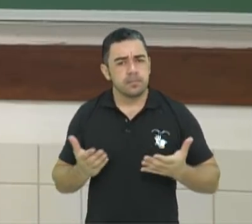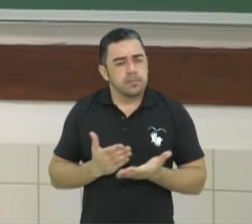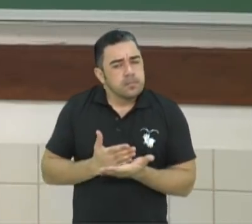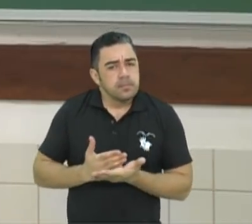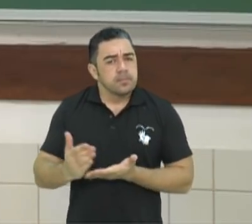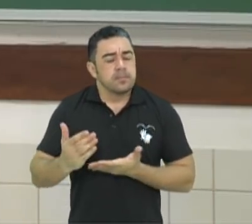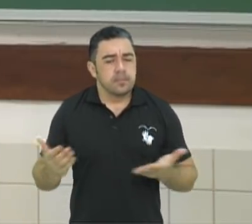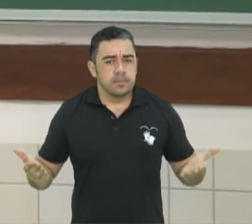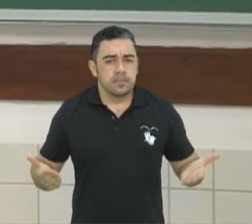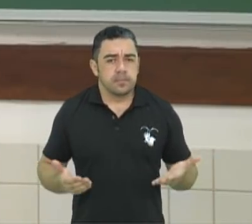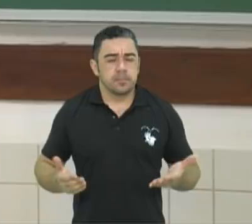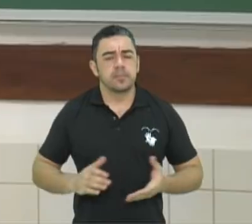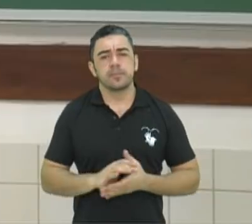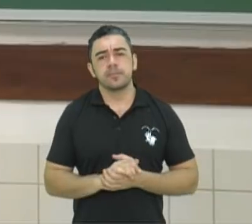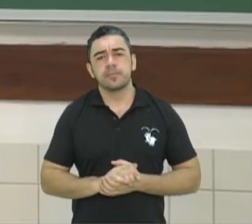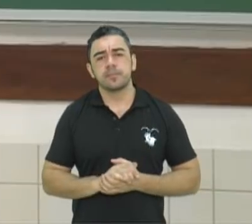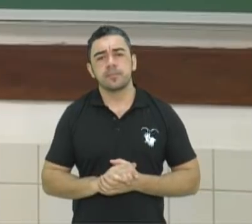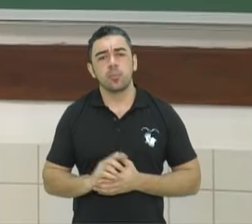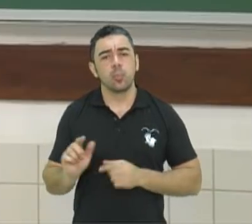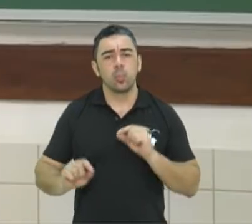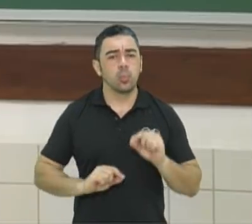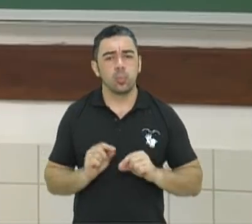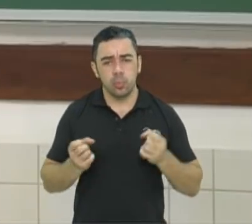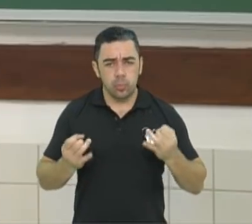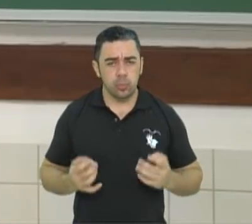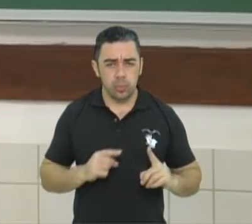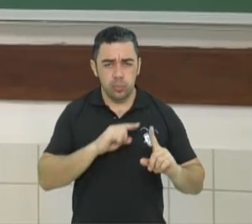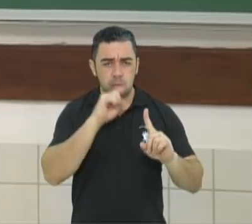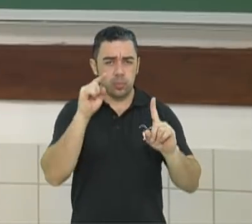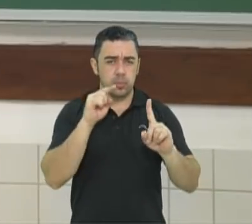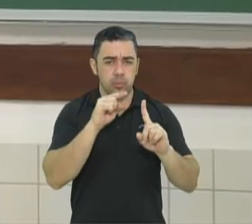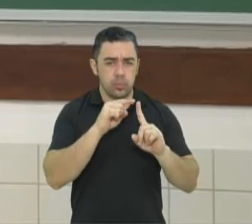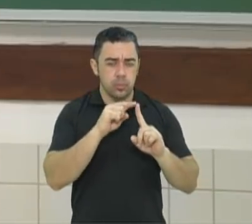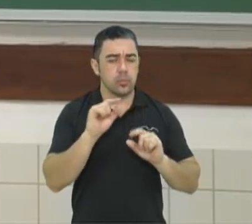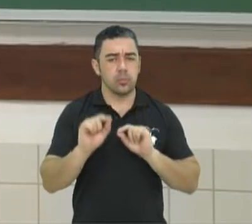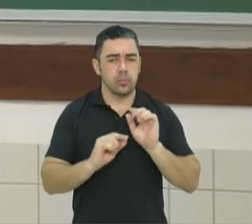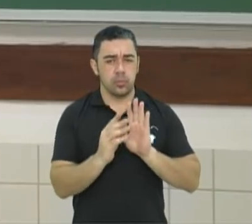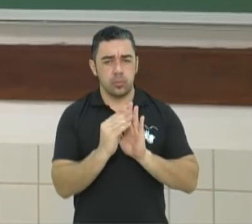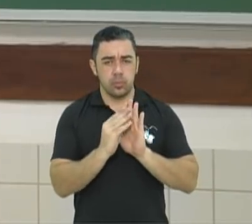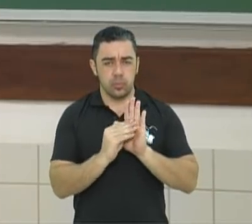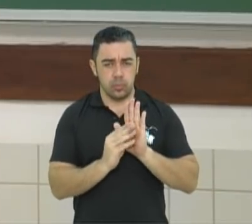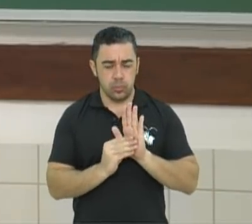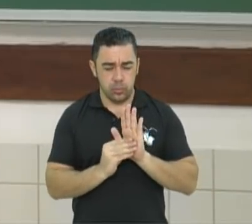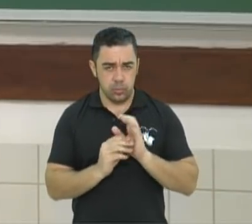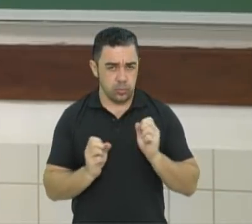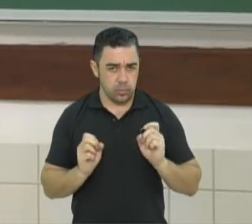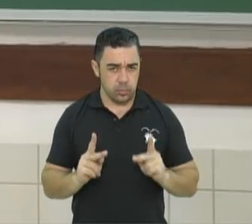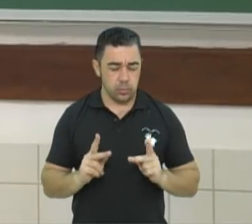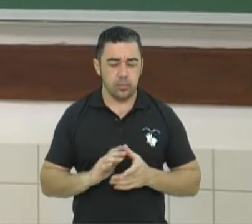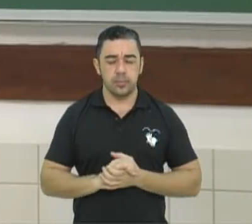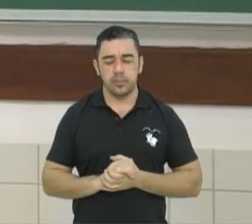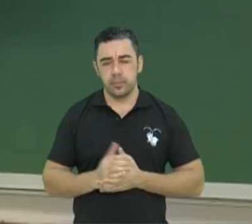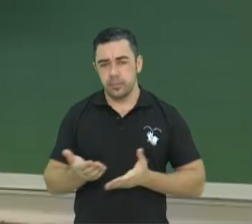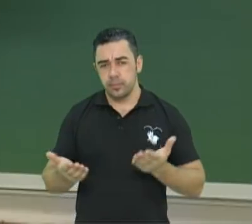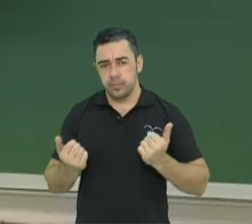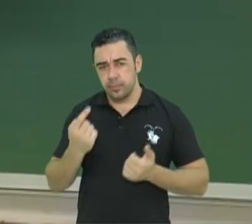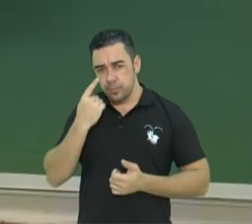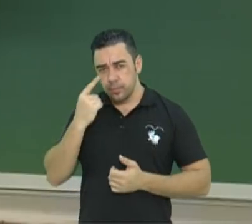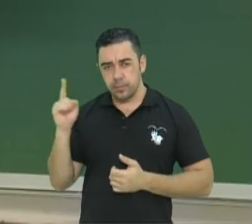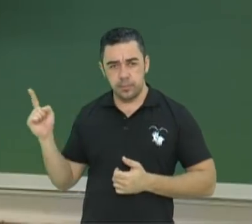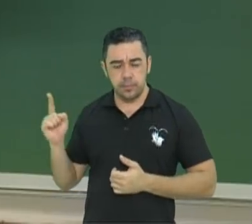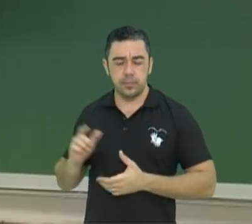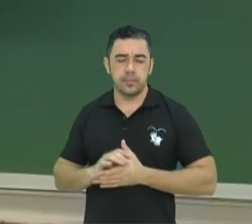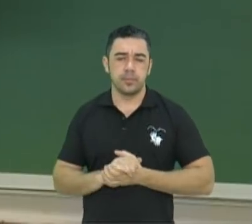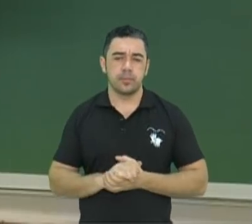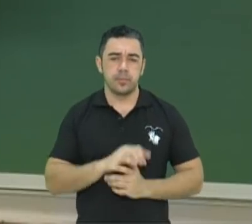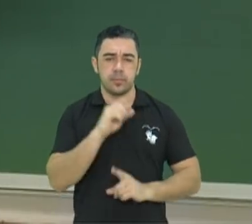começar aqui falando sobre os objetivos, sobre os conteúdos. Tá bom? Então, confira comigo aqui.